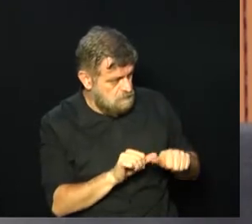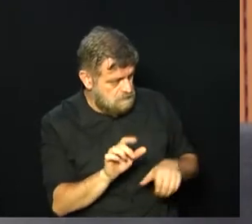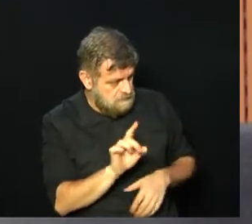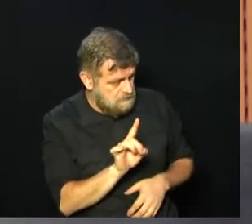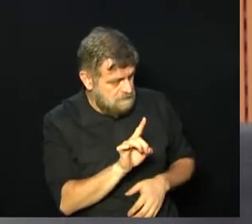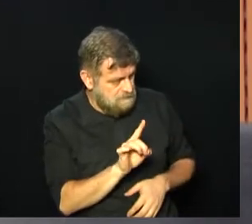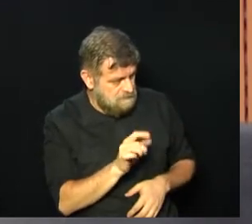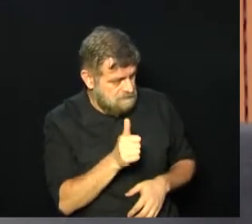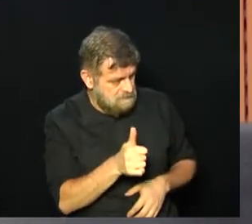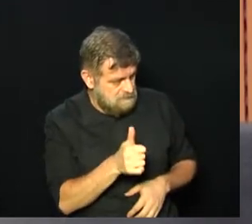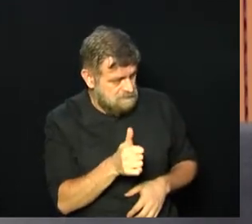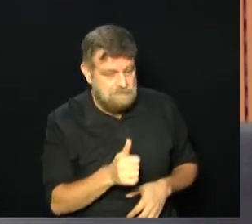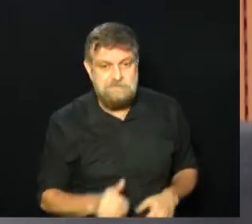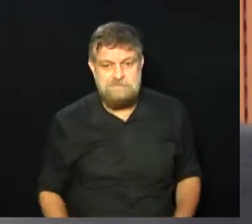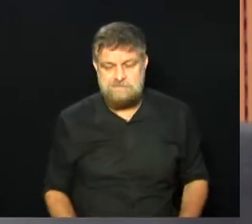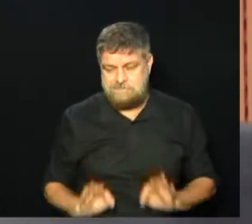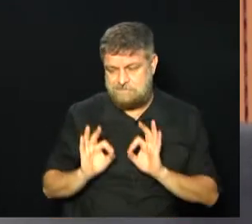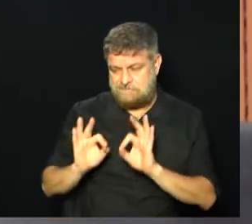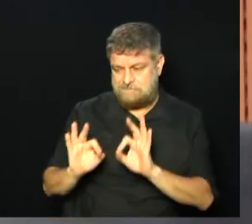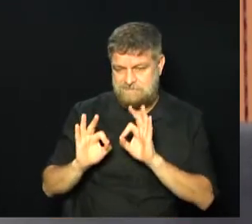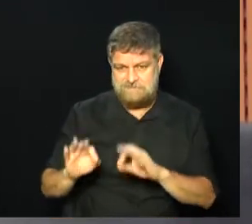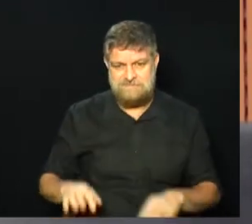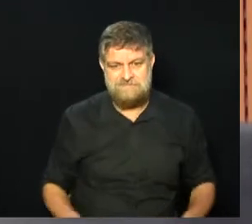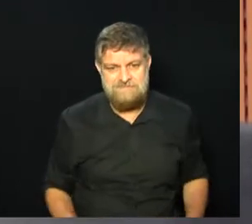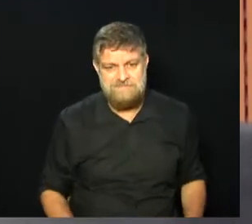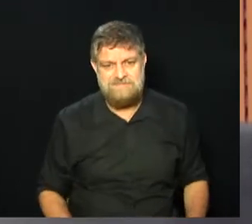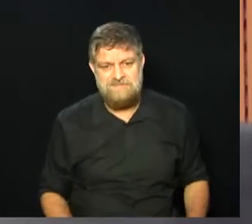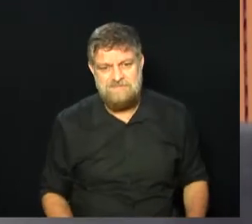está completamente atualizado. Não, mais ou menos.